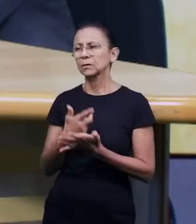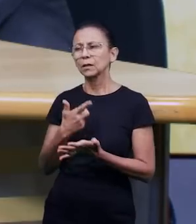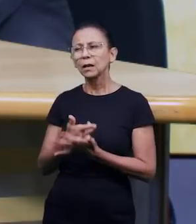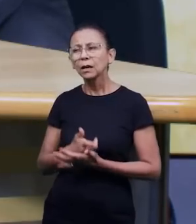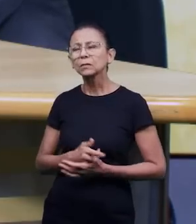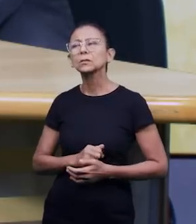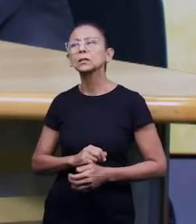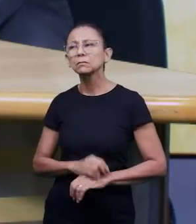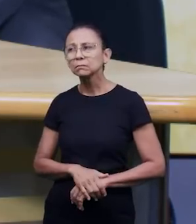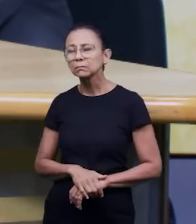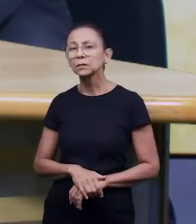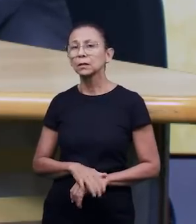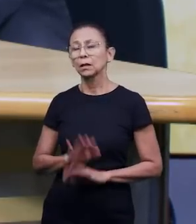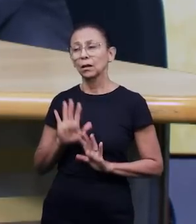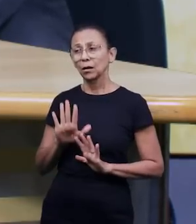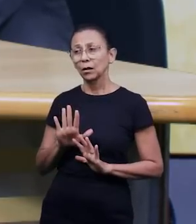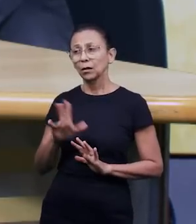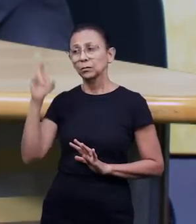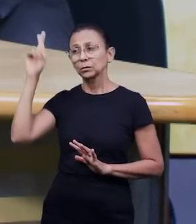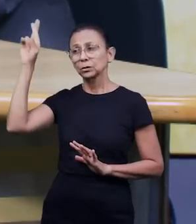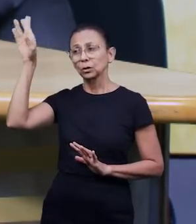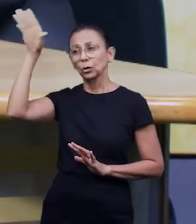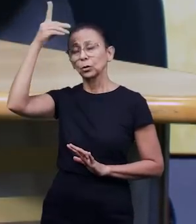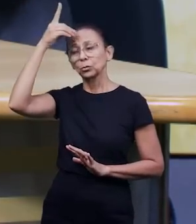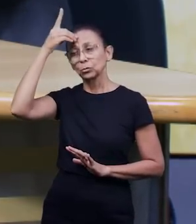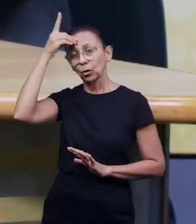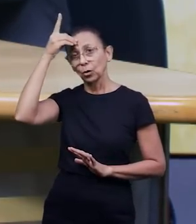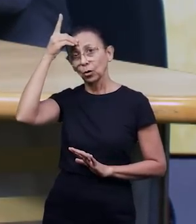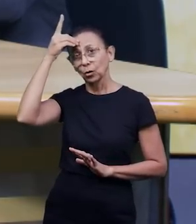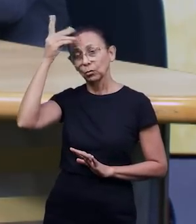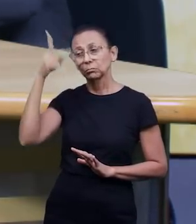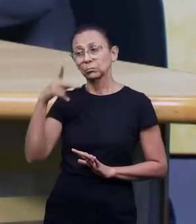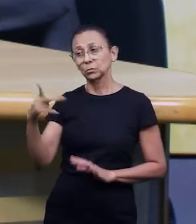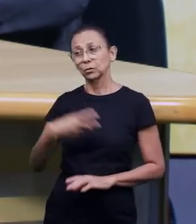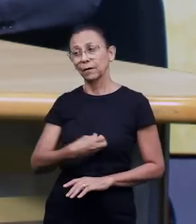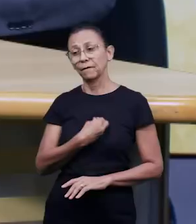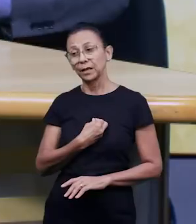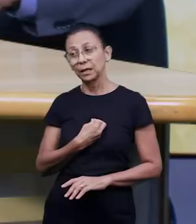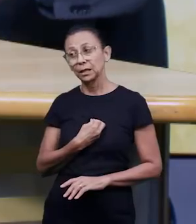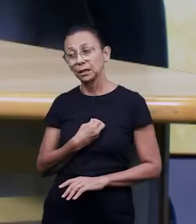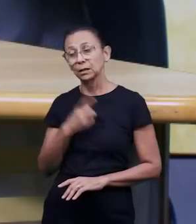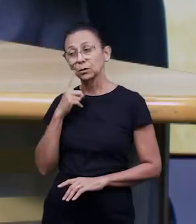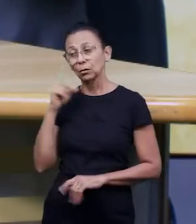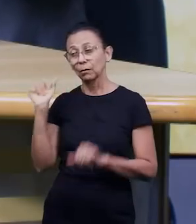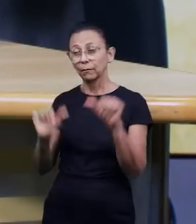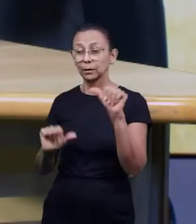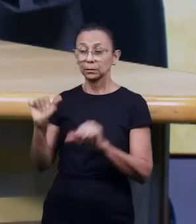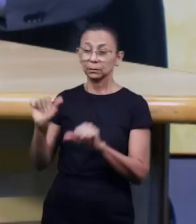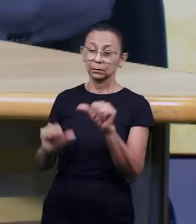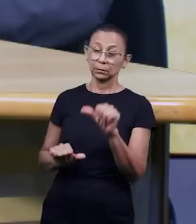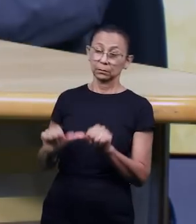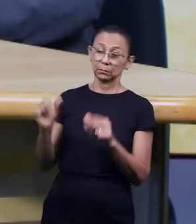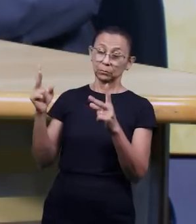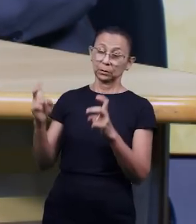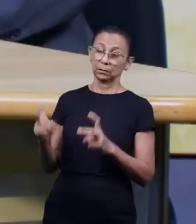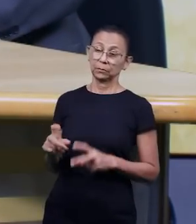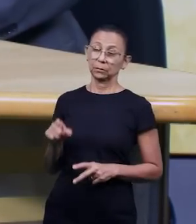aí, por incrível que pareça, foram todos dados por revelação, sabia? Glória a Deus. Revelação.